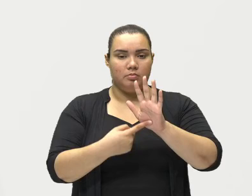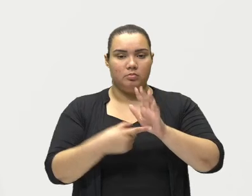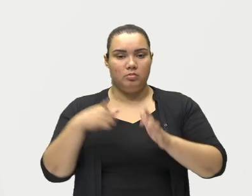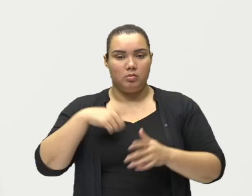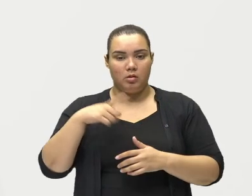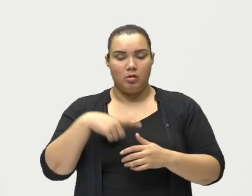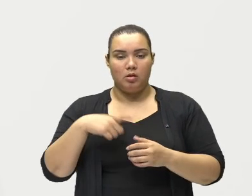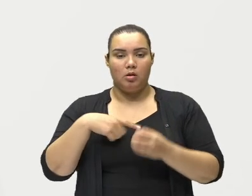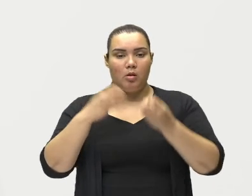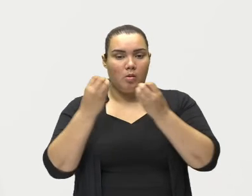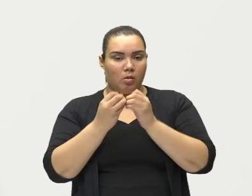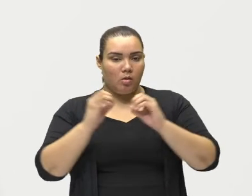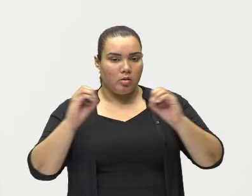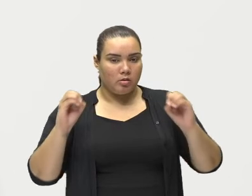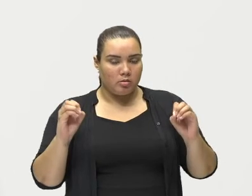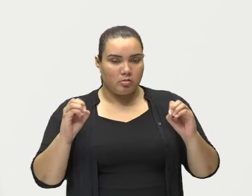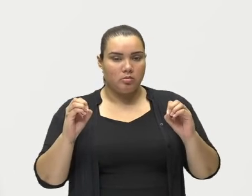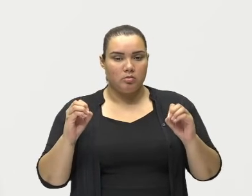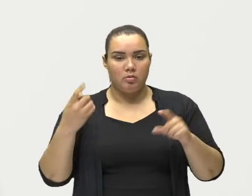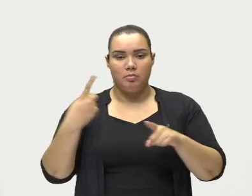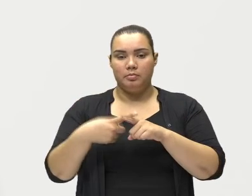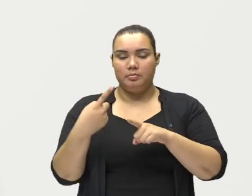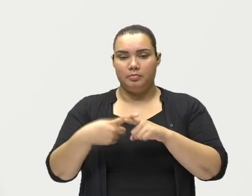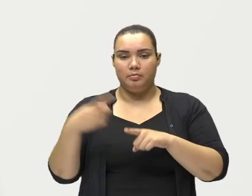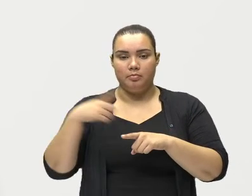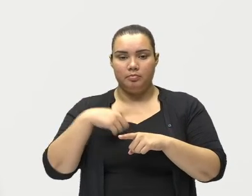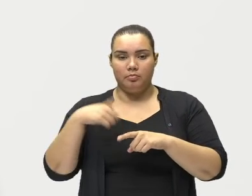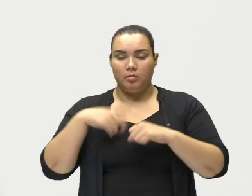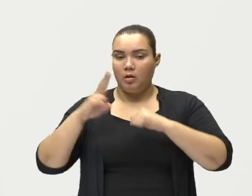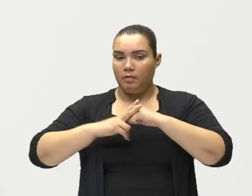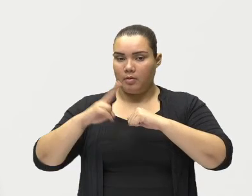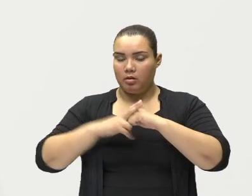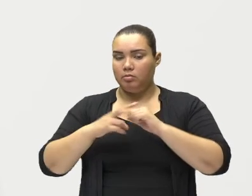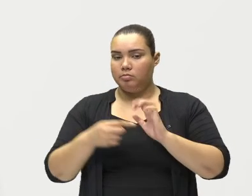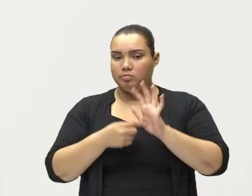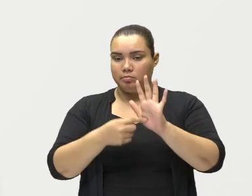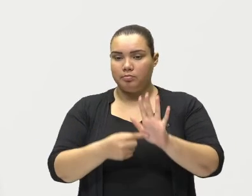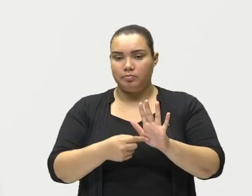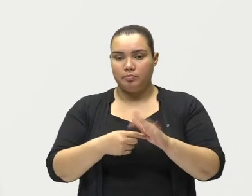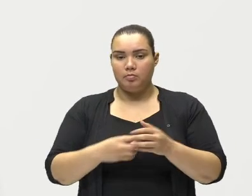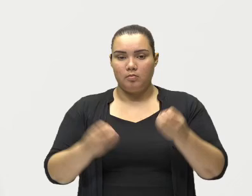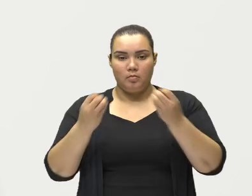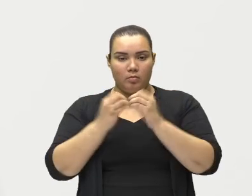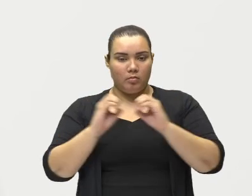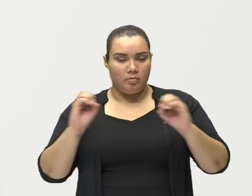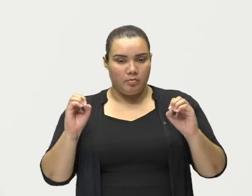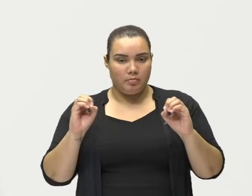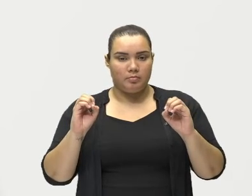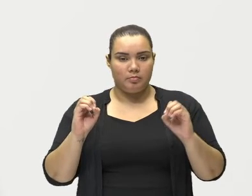uma oração, porque temos o verbo indicar aqui, ó. Oração